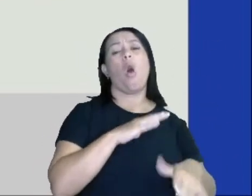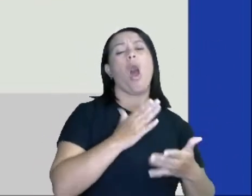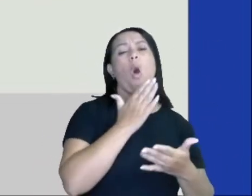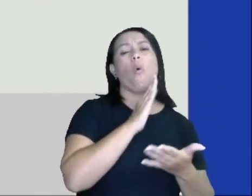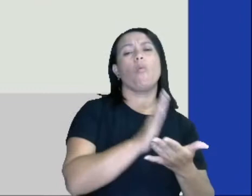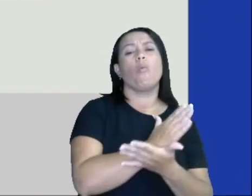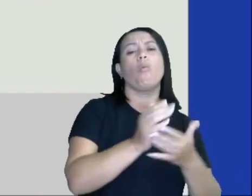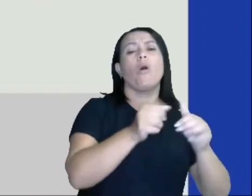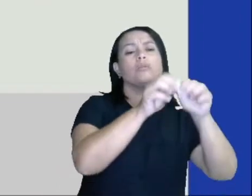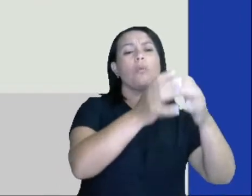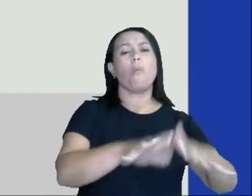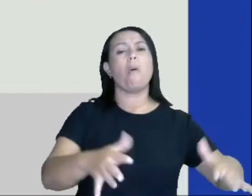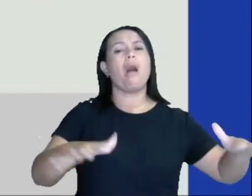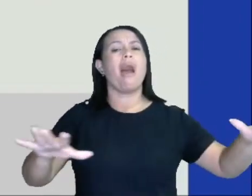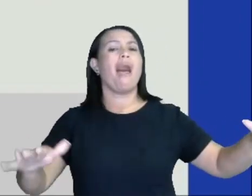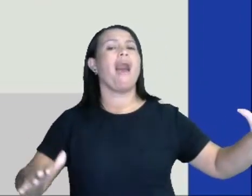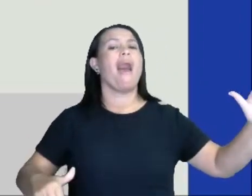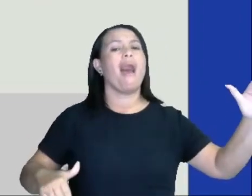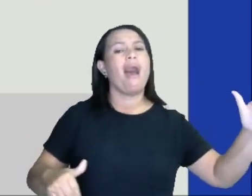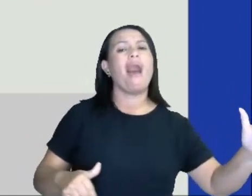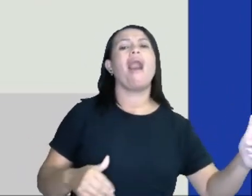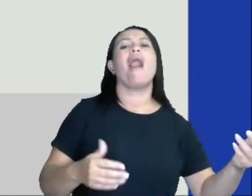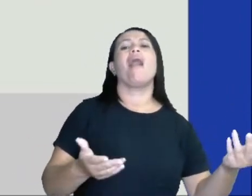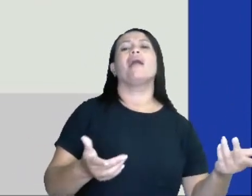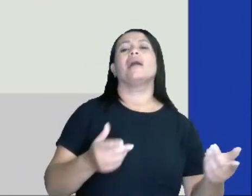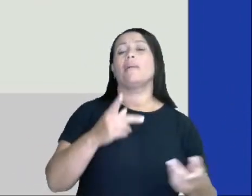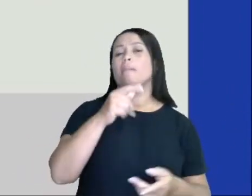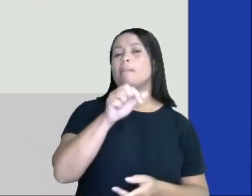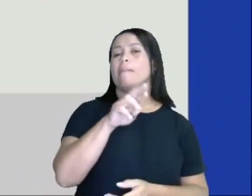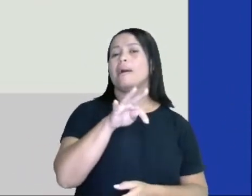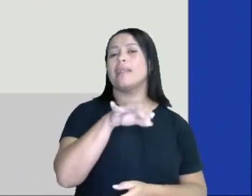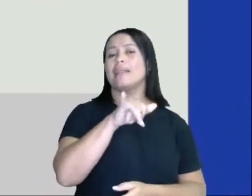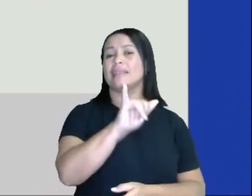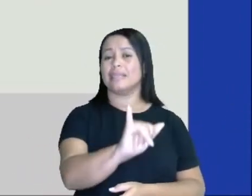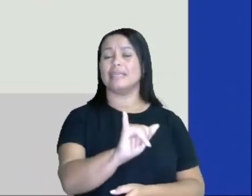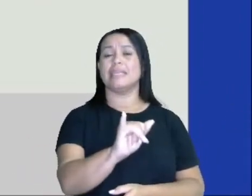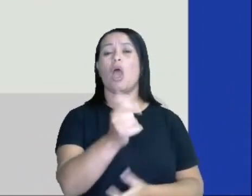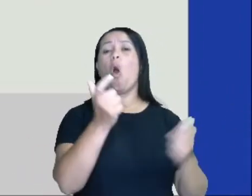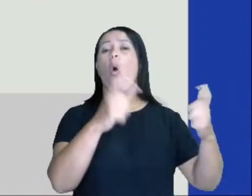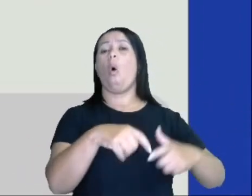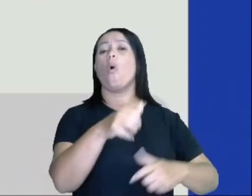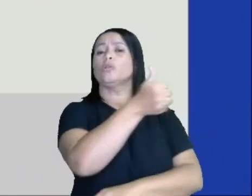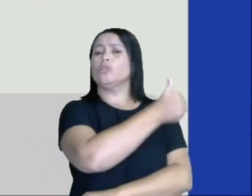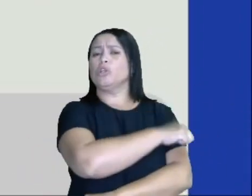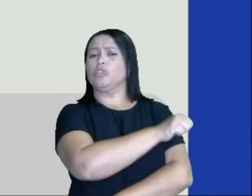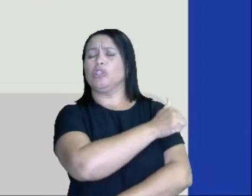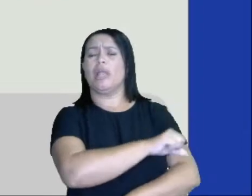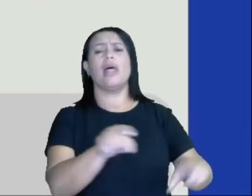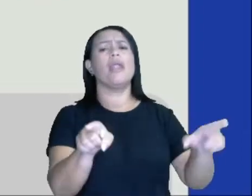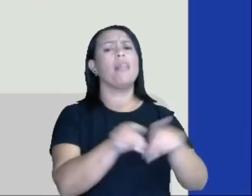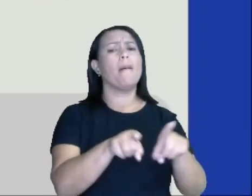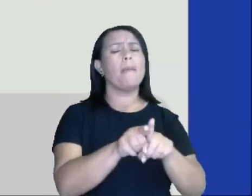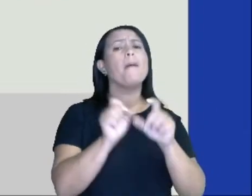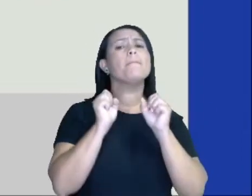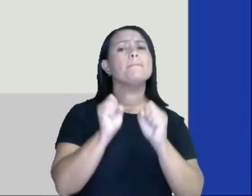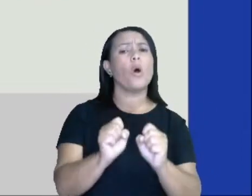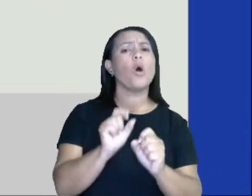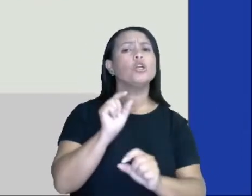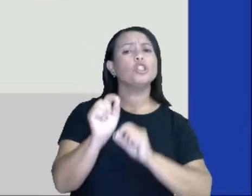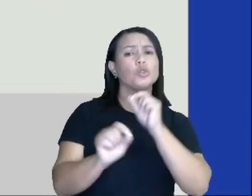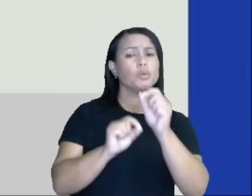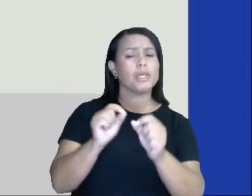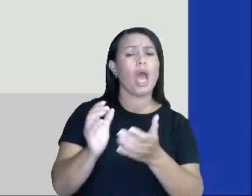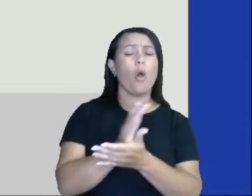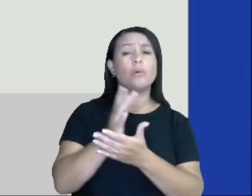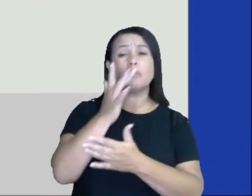a cidade aqui de Paraty, no Rio de Janeiro, mas também podem atrair